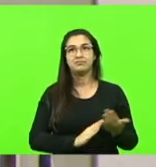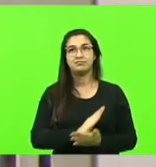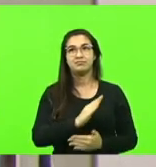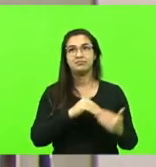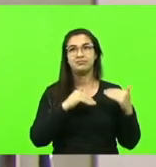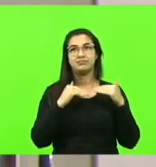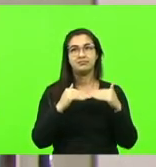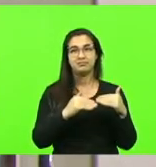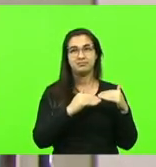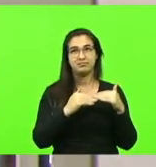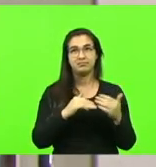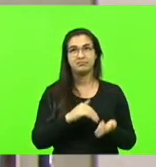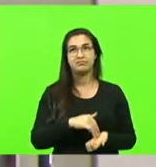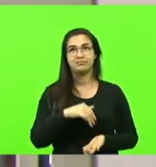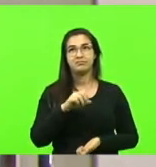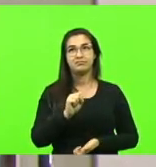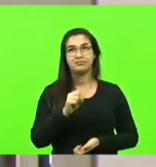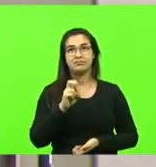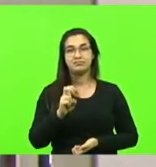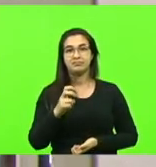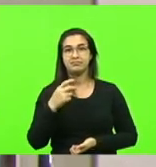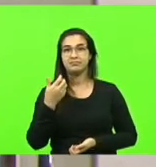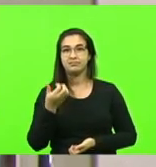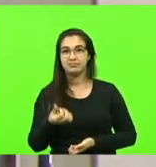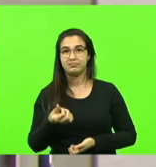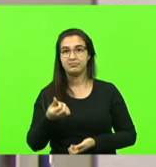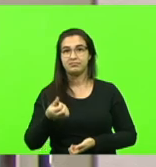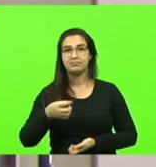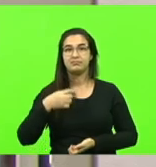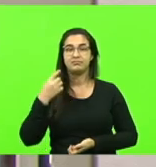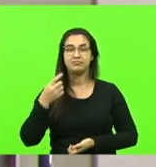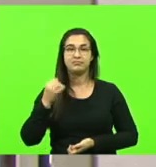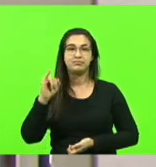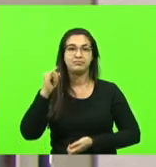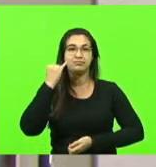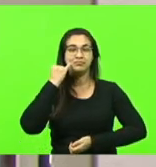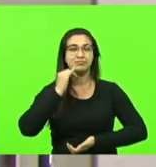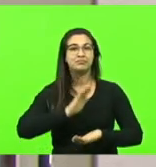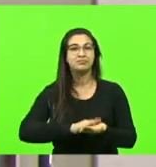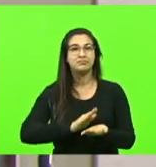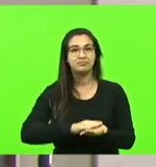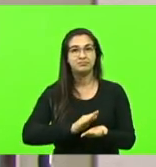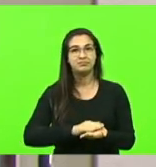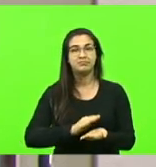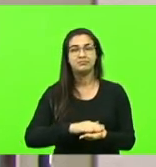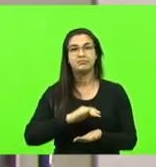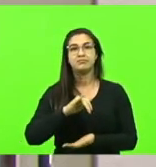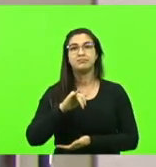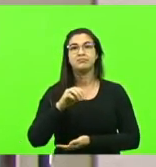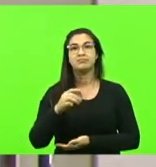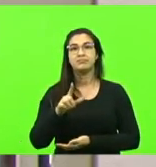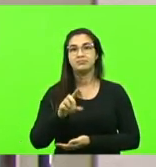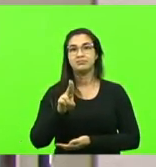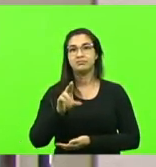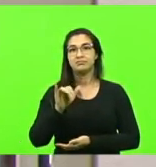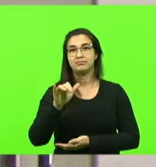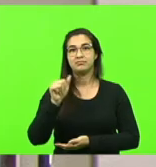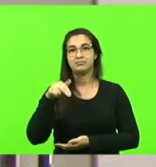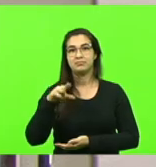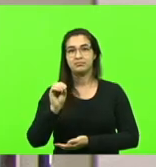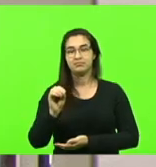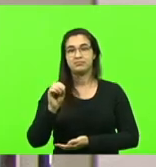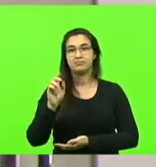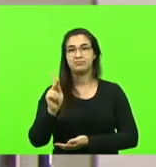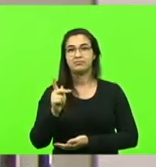Aprovado por unanimidade. Moção 856, ator deputado Jair Lopes, manifestando aplausos ao Sr. Luciano Hang, pela bravura e por defender